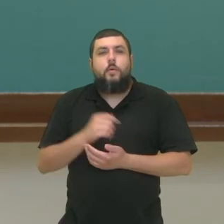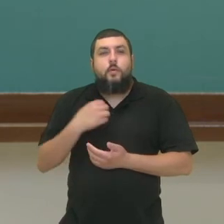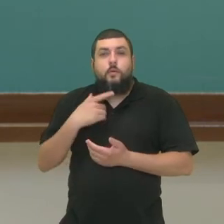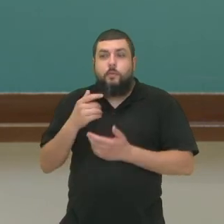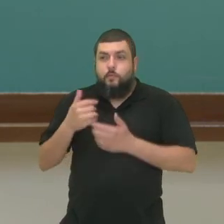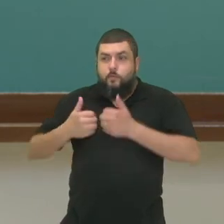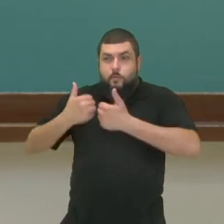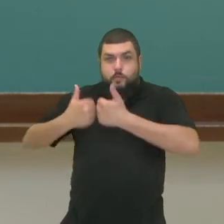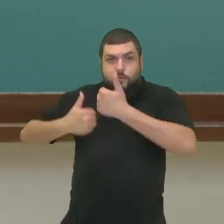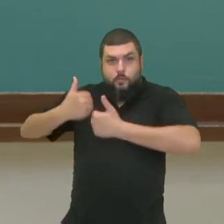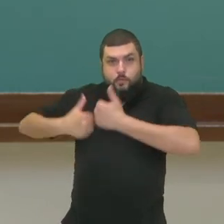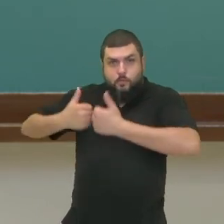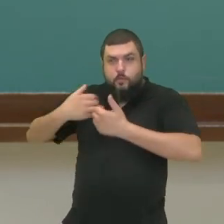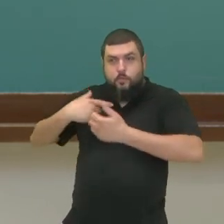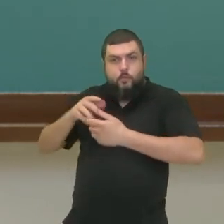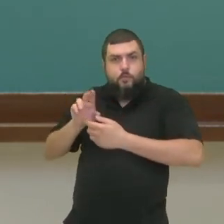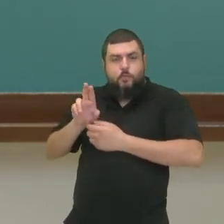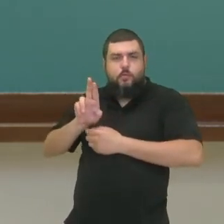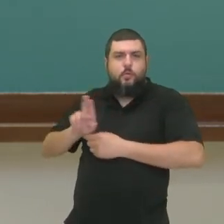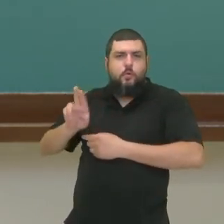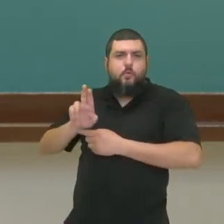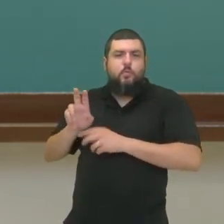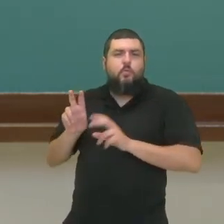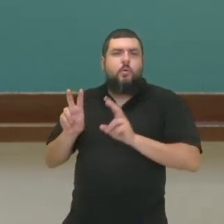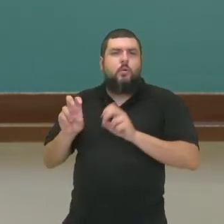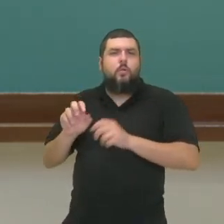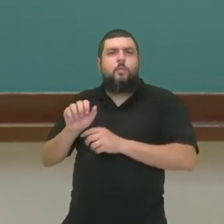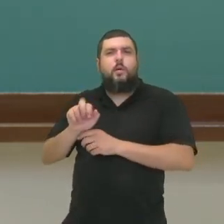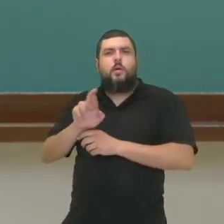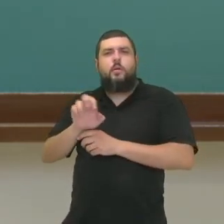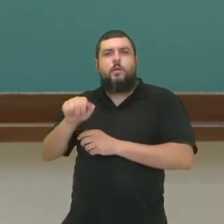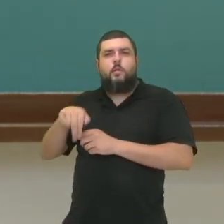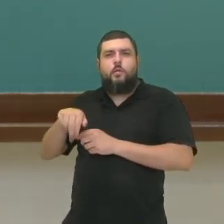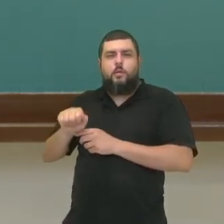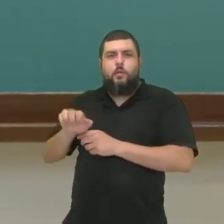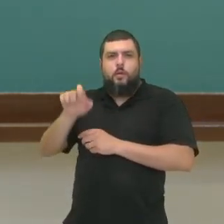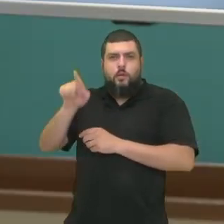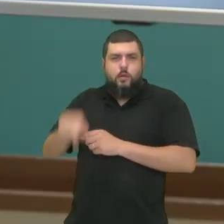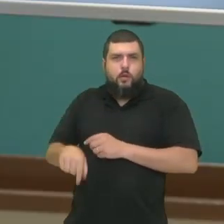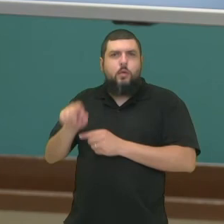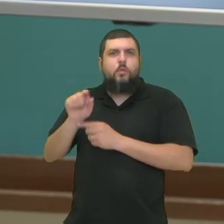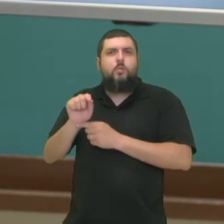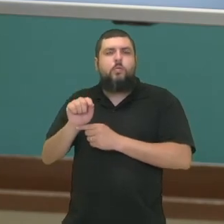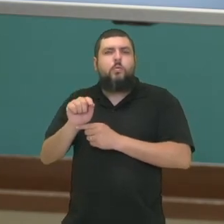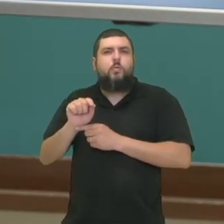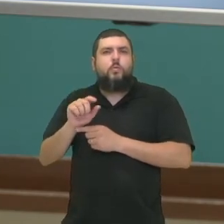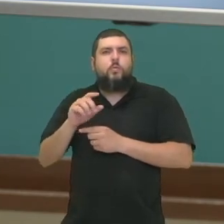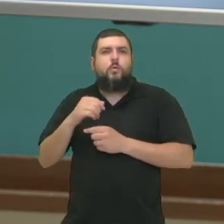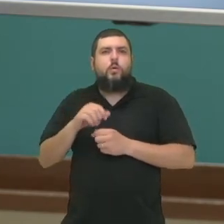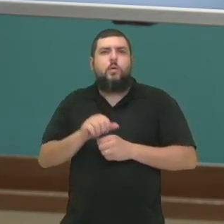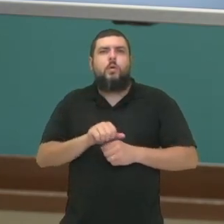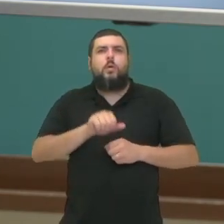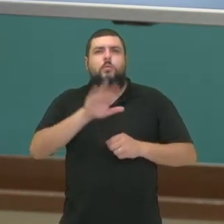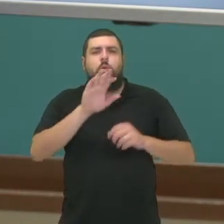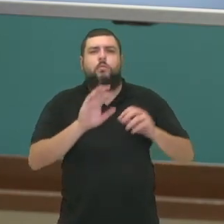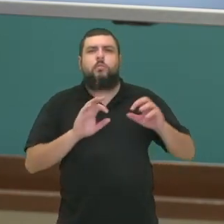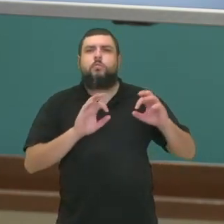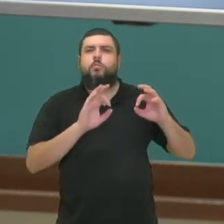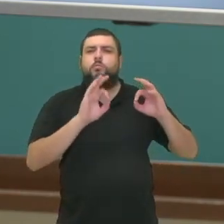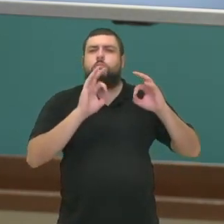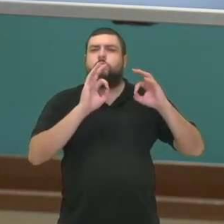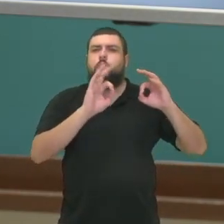brasileiro também utilizam o termo de arena, que vem da origem romana, que é uma ideia de uma coisa mais sofisticada, a